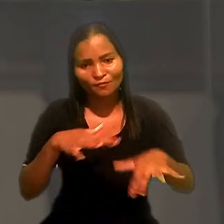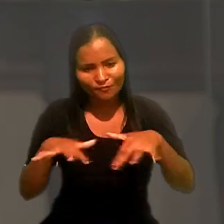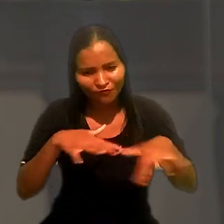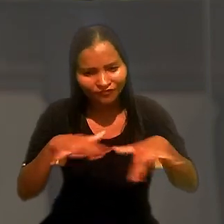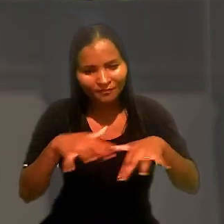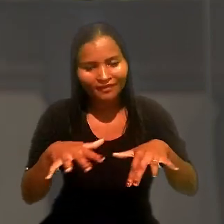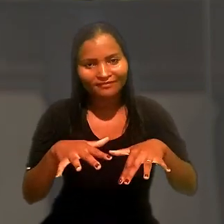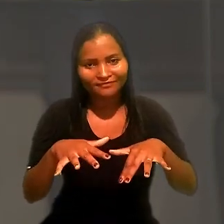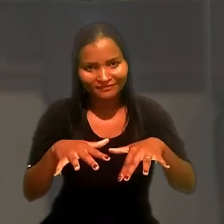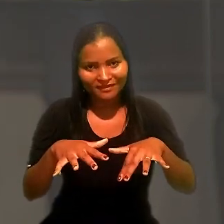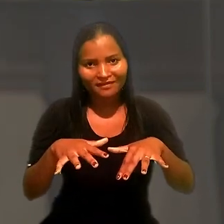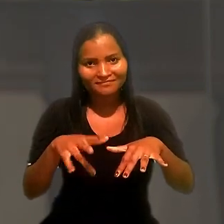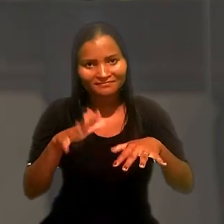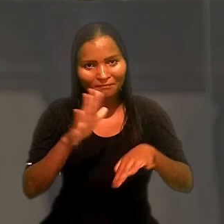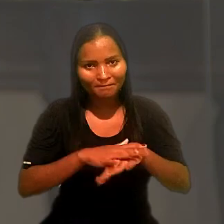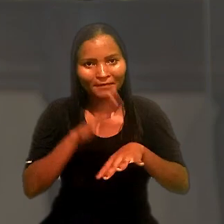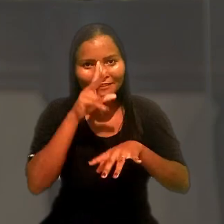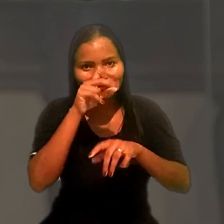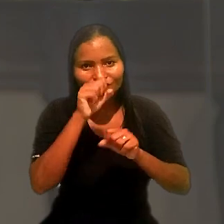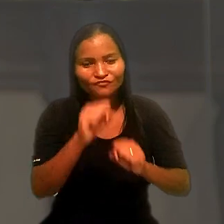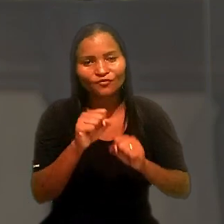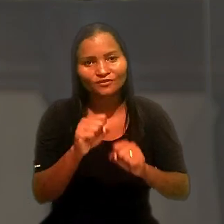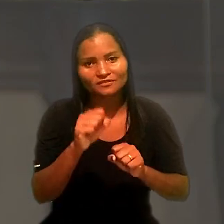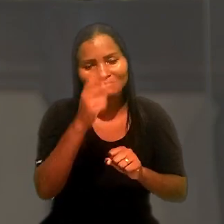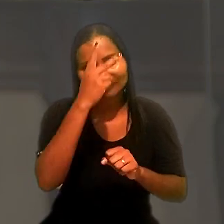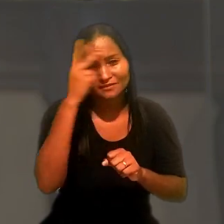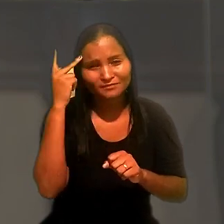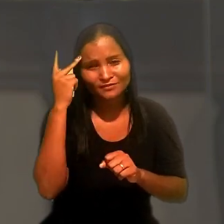movimento que ganha força para aqueles que